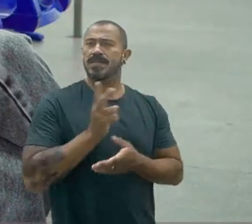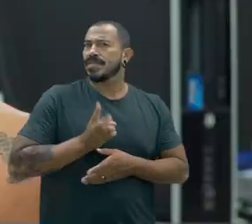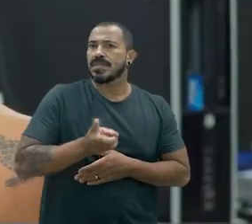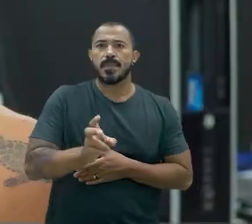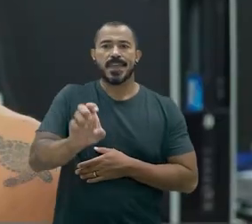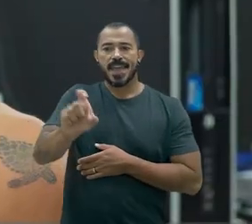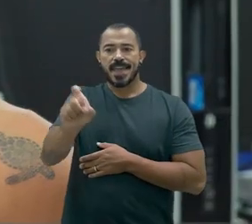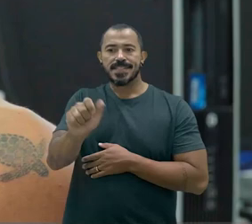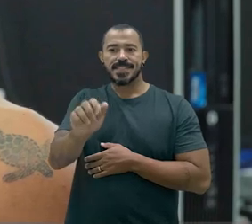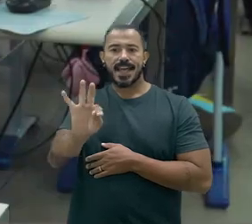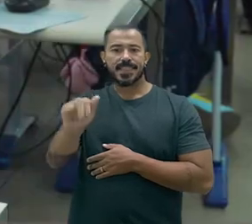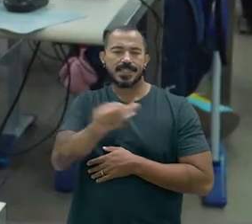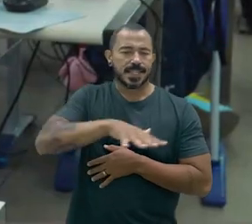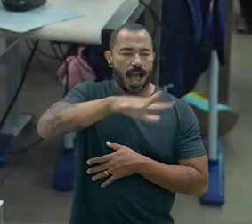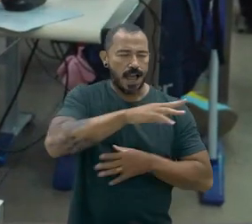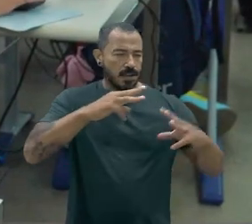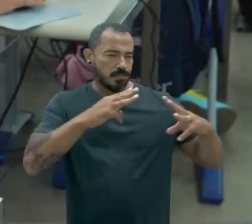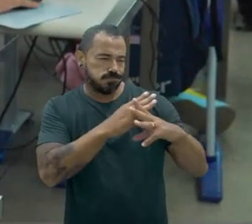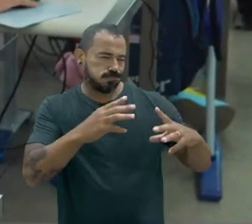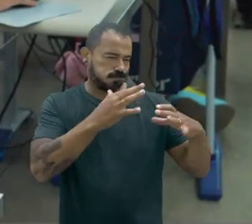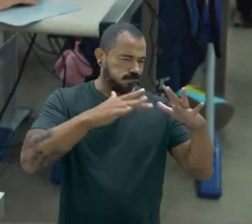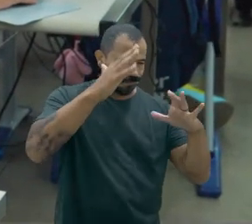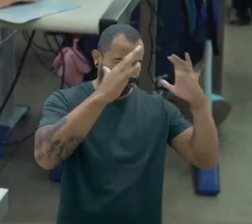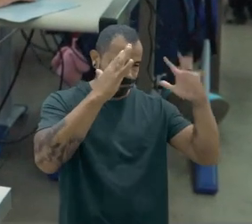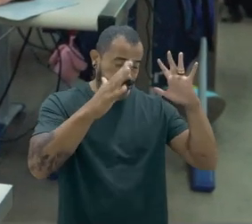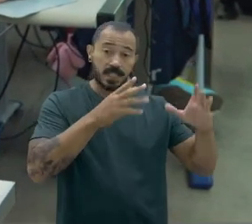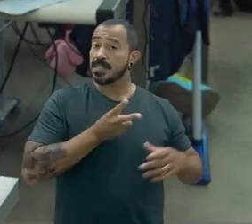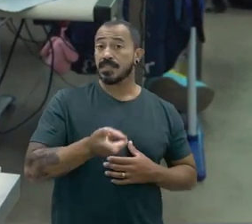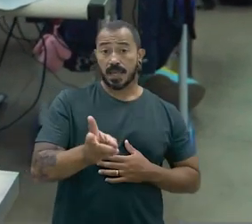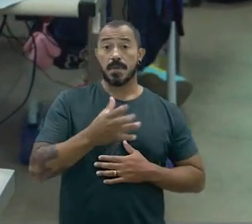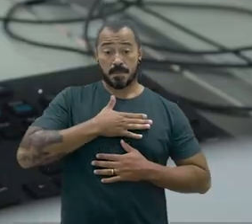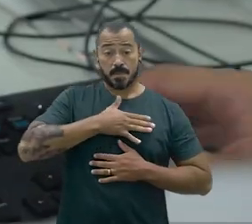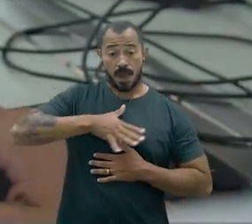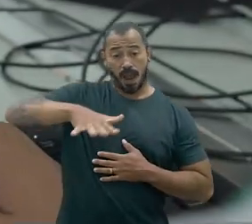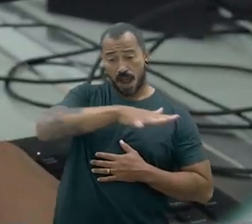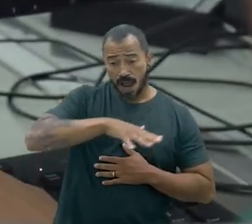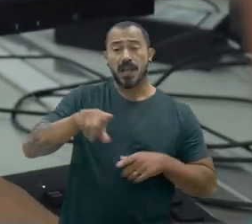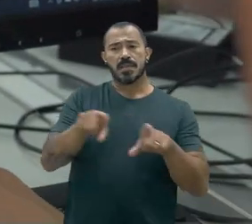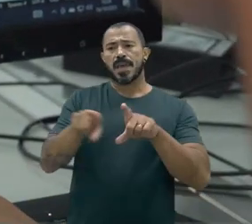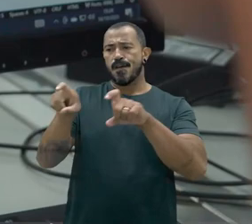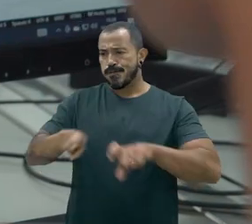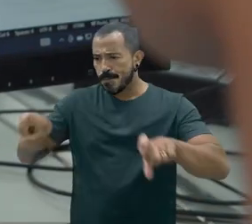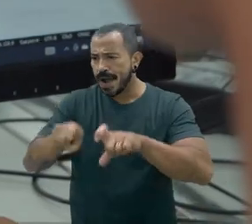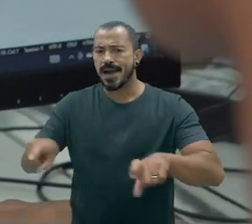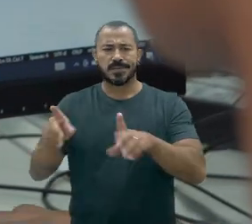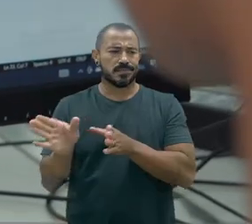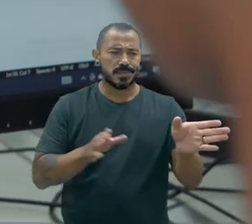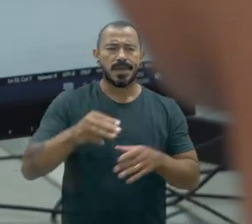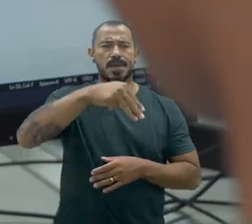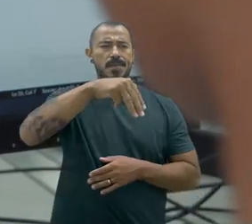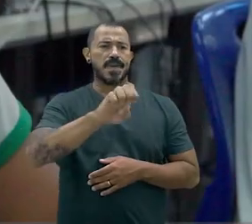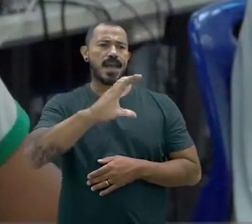cabeça, né? Mas por mais que seja em grande parte exatas, principalmente no meu campus, que é informática e mecatrônica, as duas vertentes, a gente